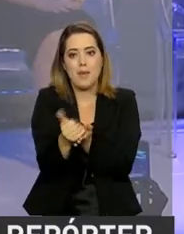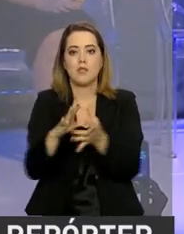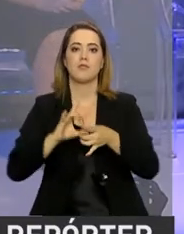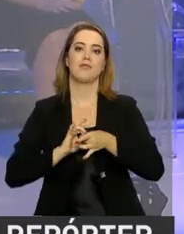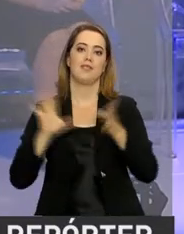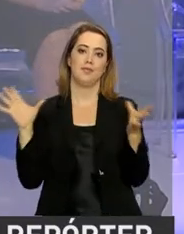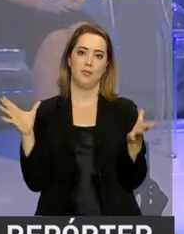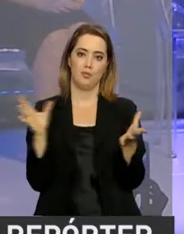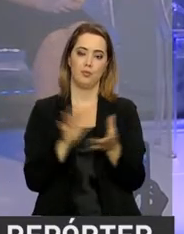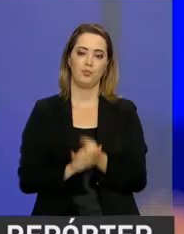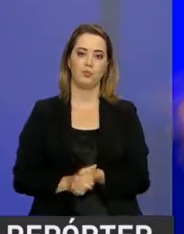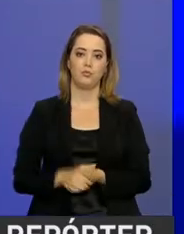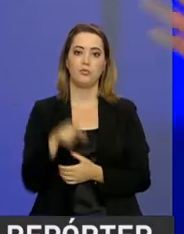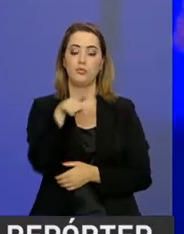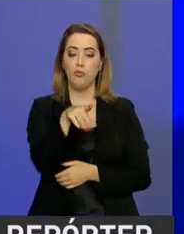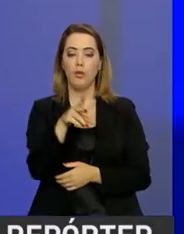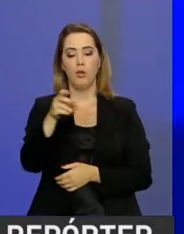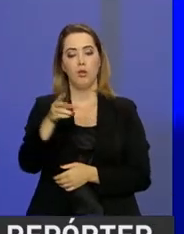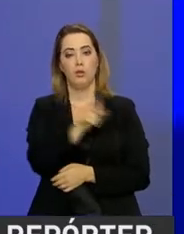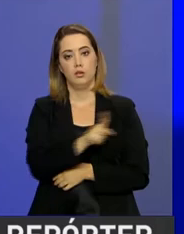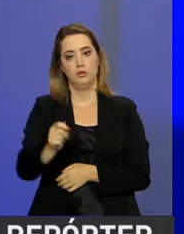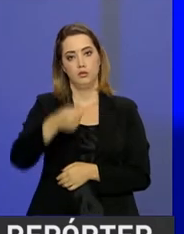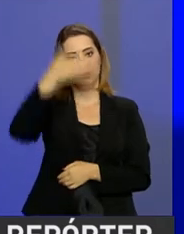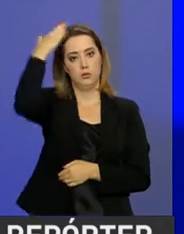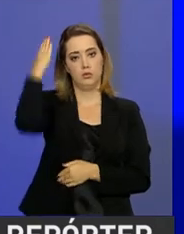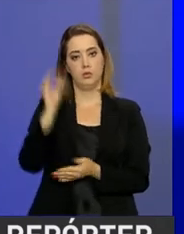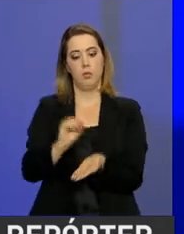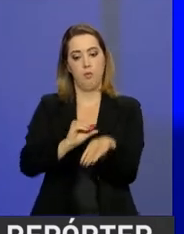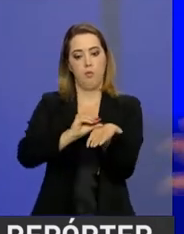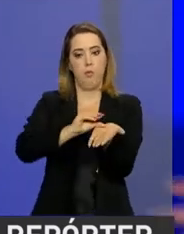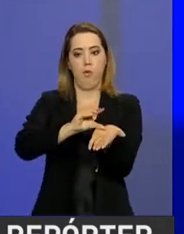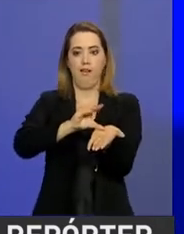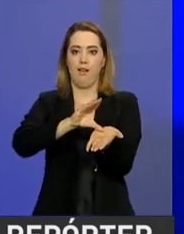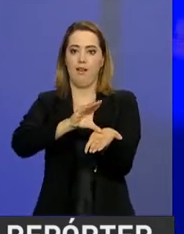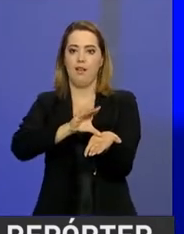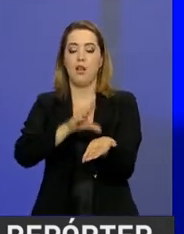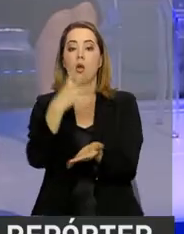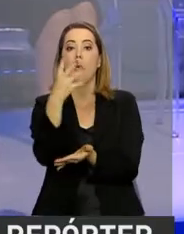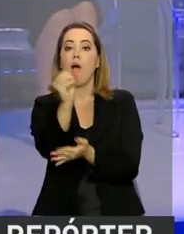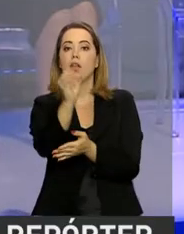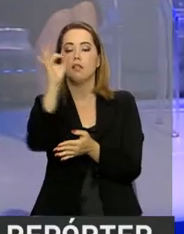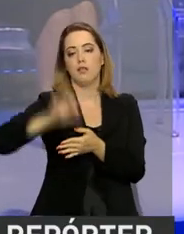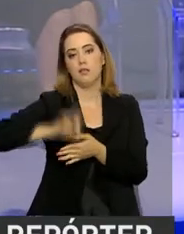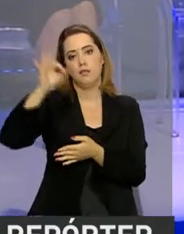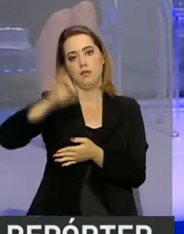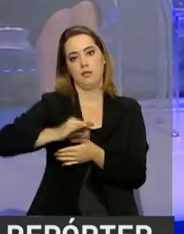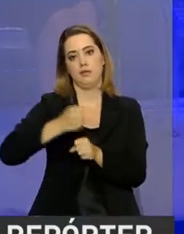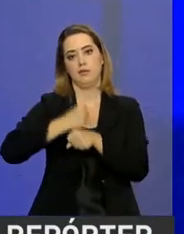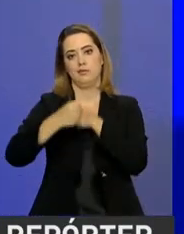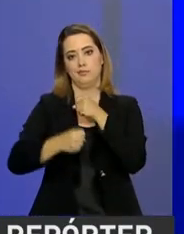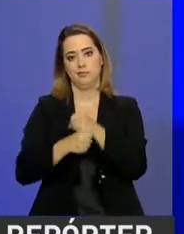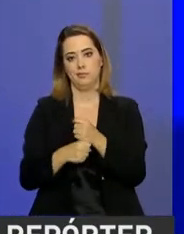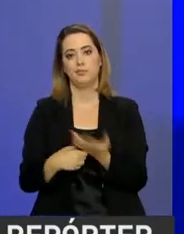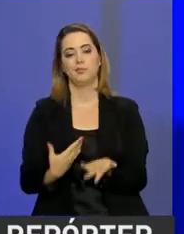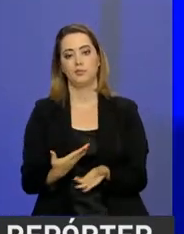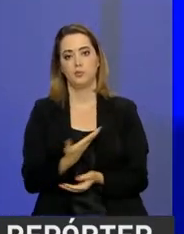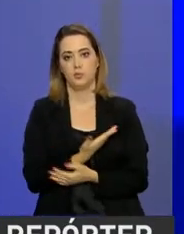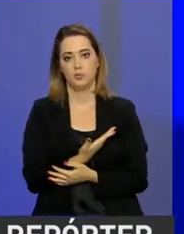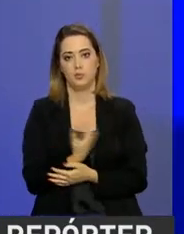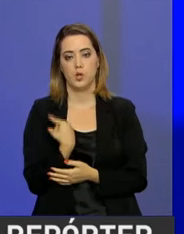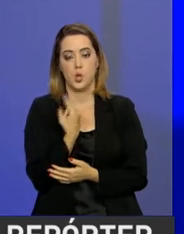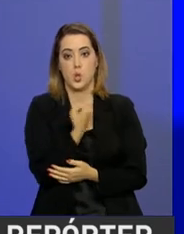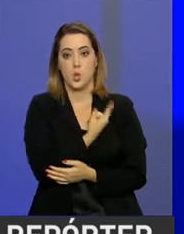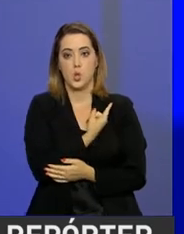Michel Temer anunciou um aumento de mais de 40% para o orçamento da cultura em 2017. Aumentamos em mais